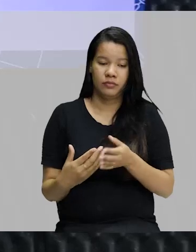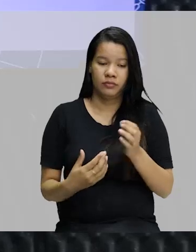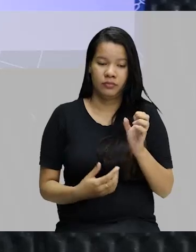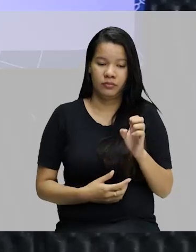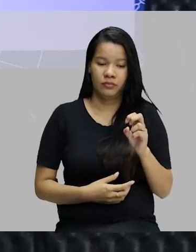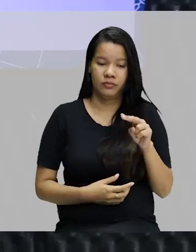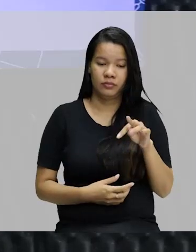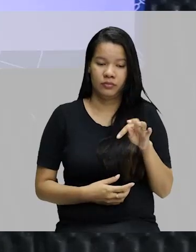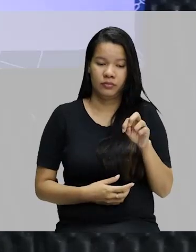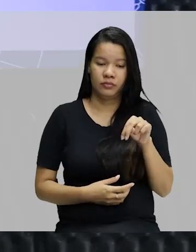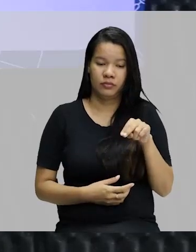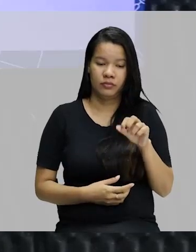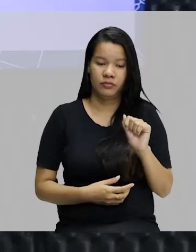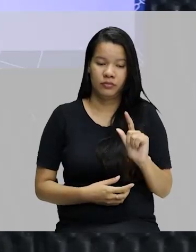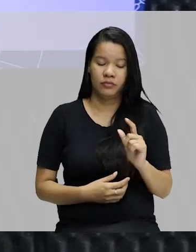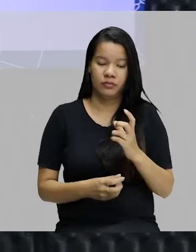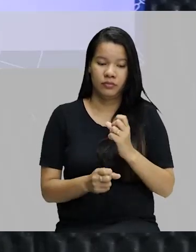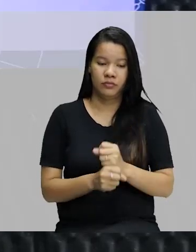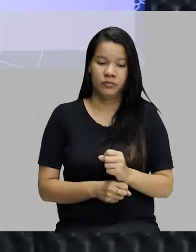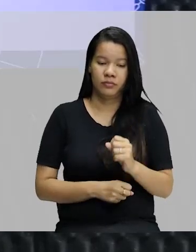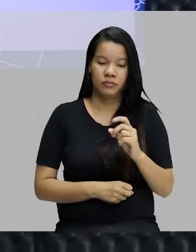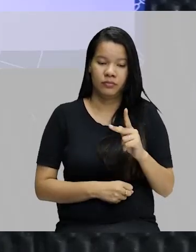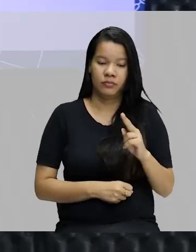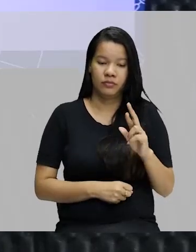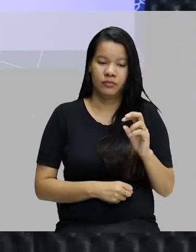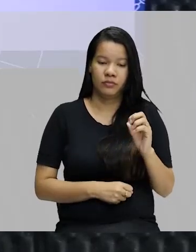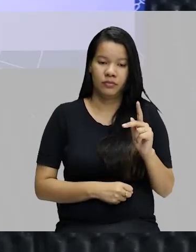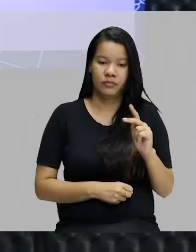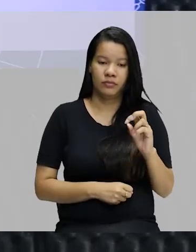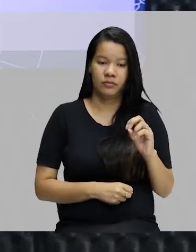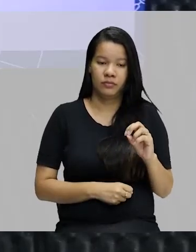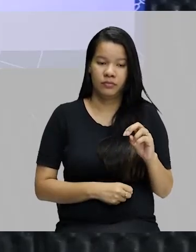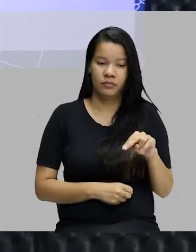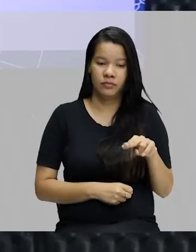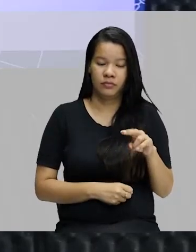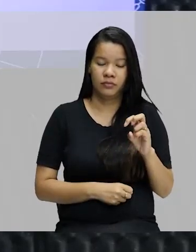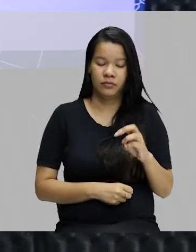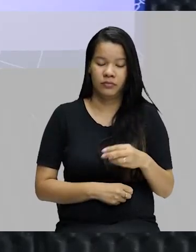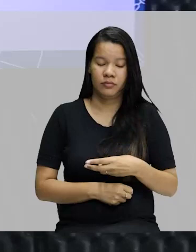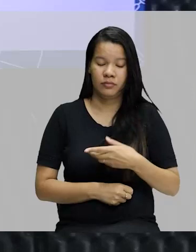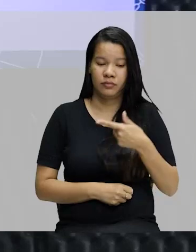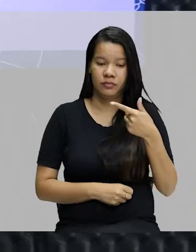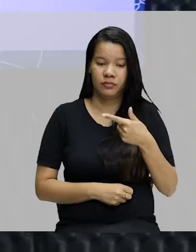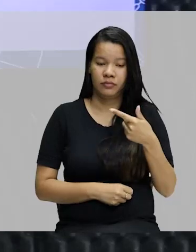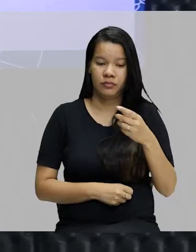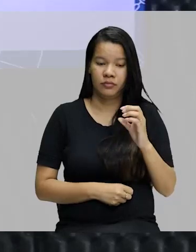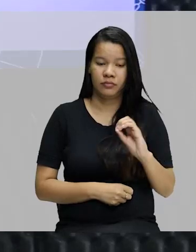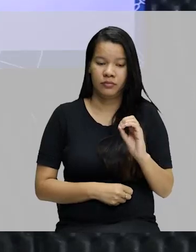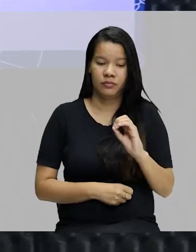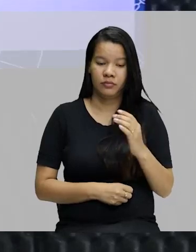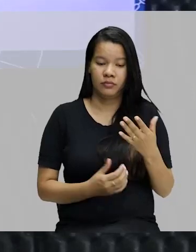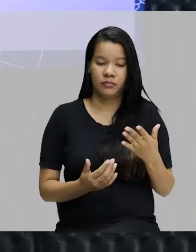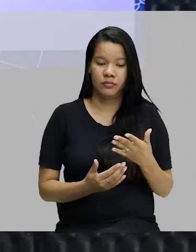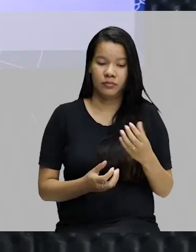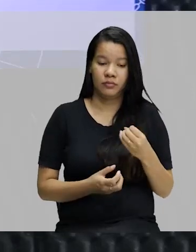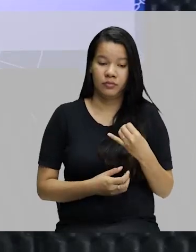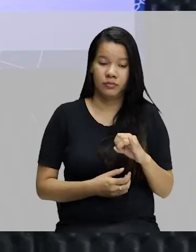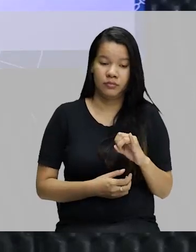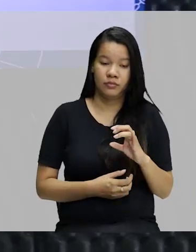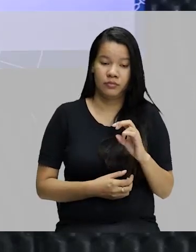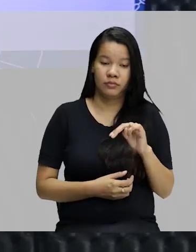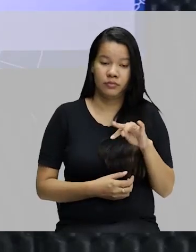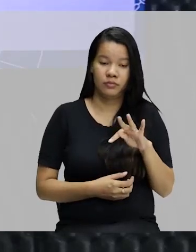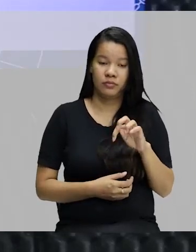o propan-2-ol, então um álcool secundário. Agora, se for uma cetona, olha só, um exemplo de